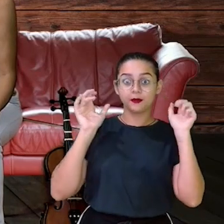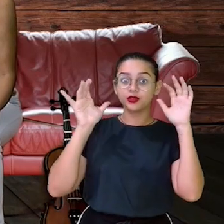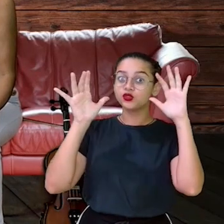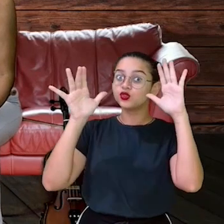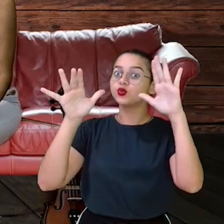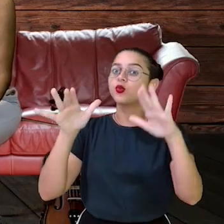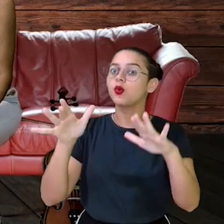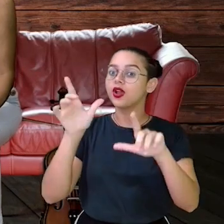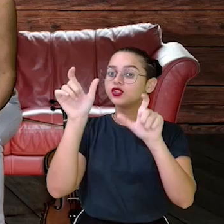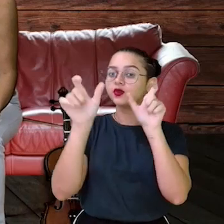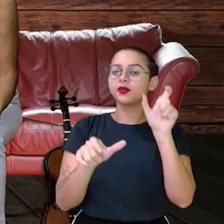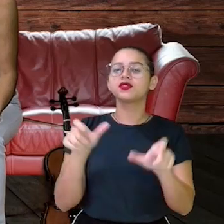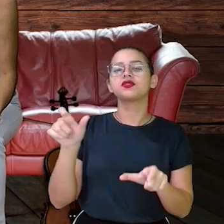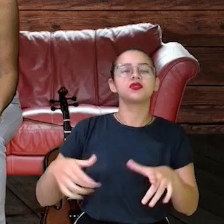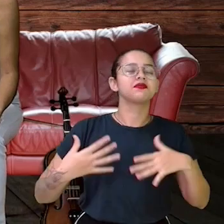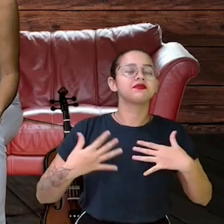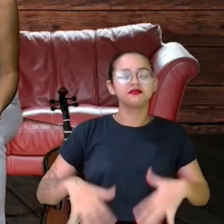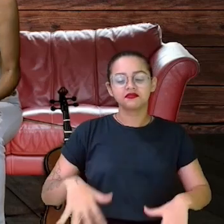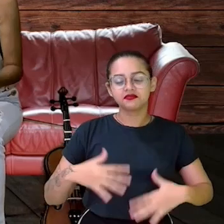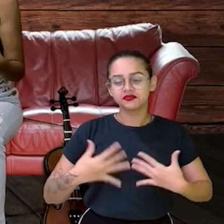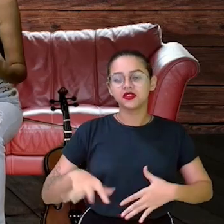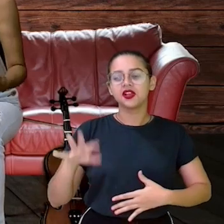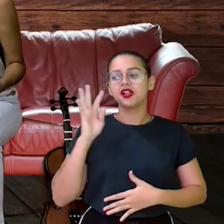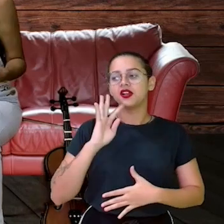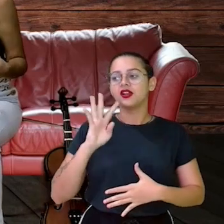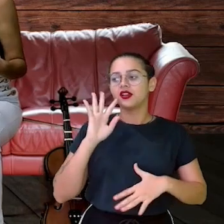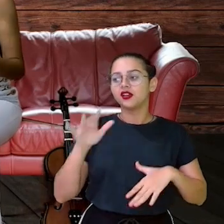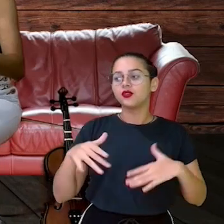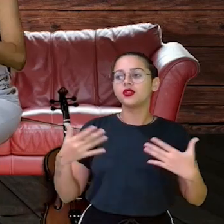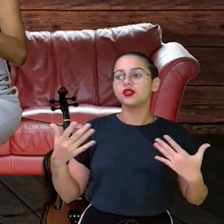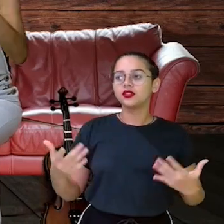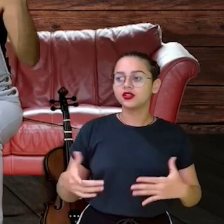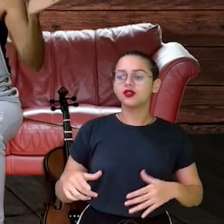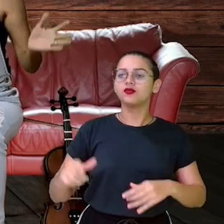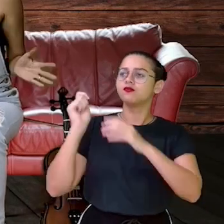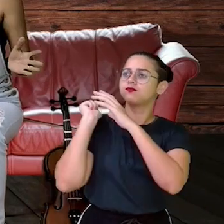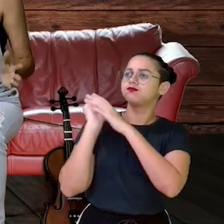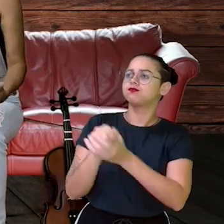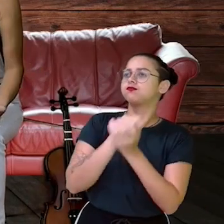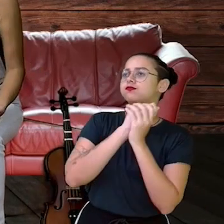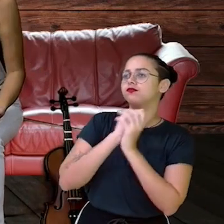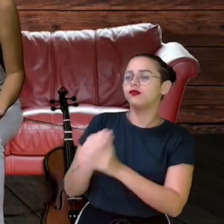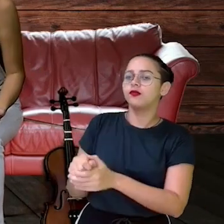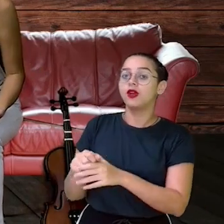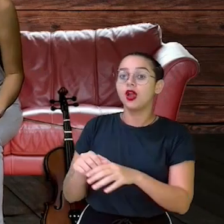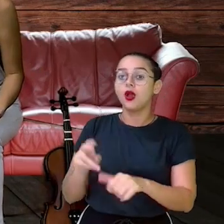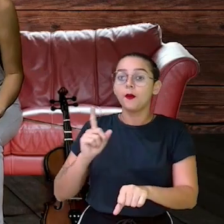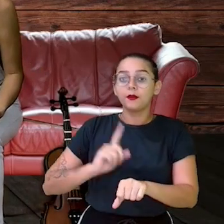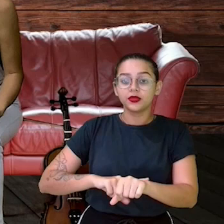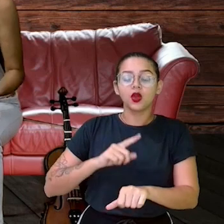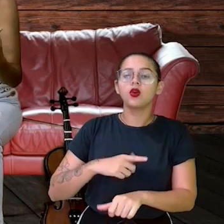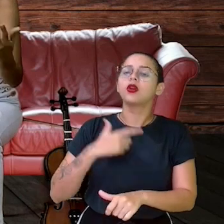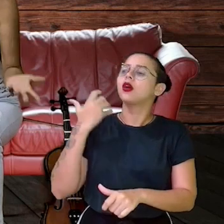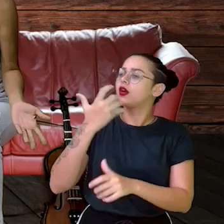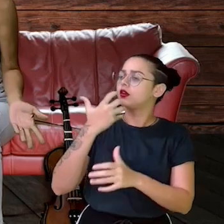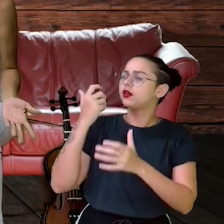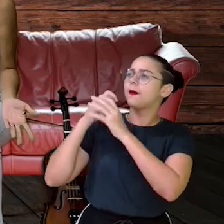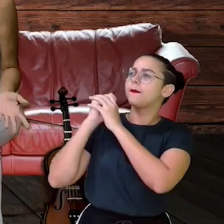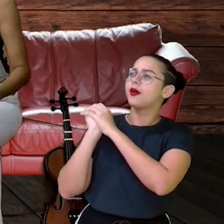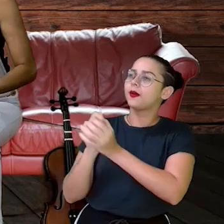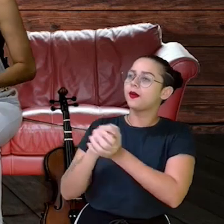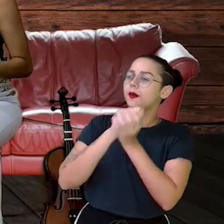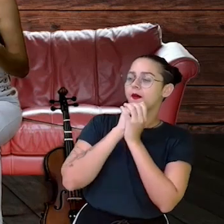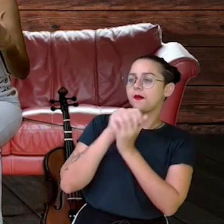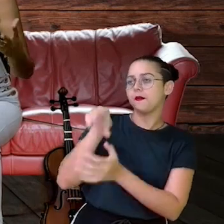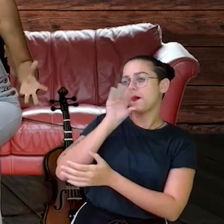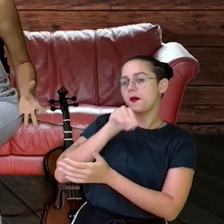legal. Enquanto vão quebrando essas pinhatas, eles cantam muitas músicas. As